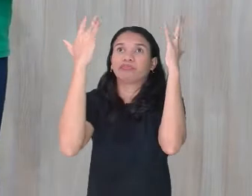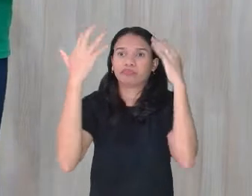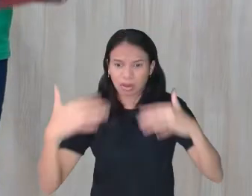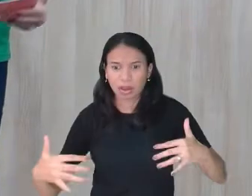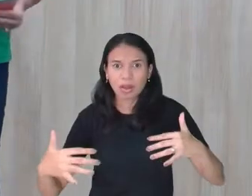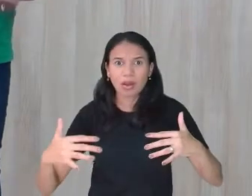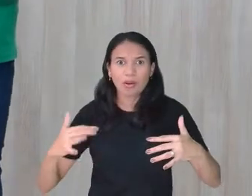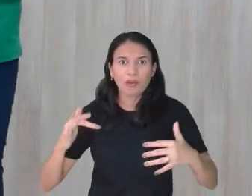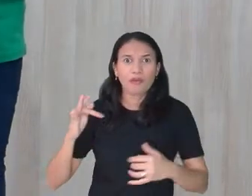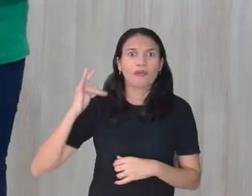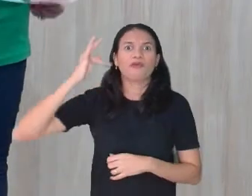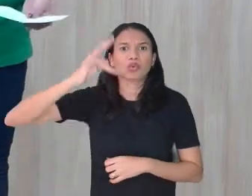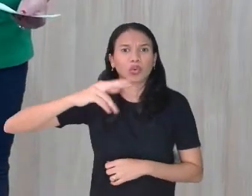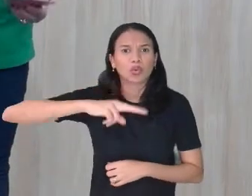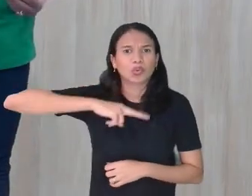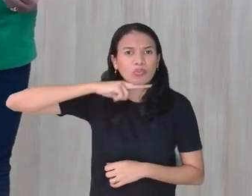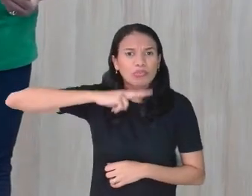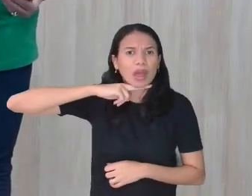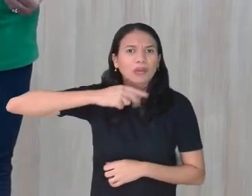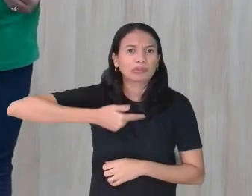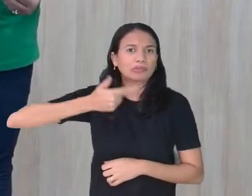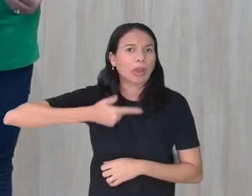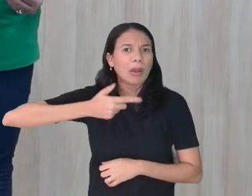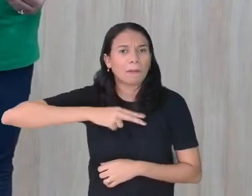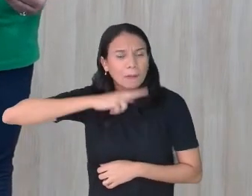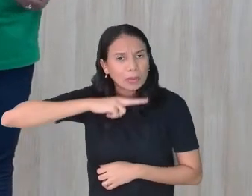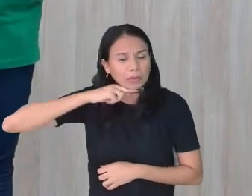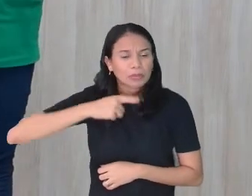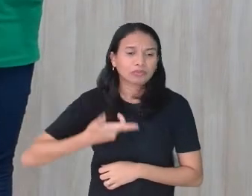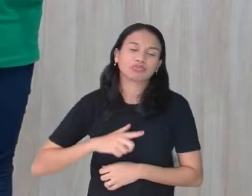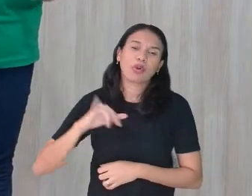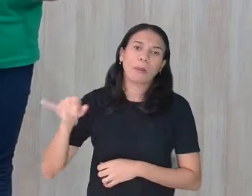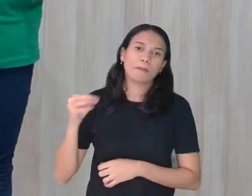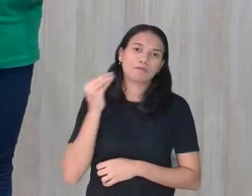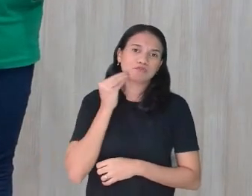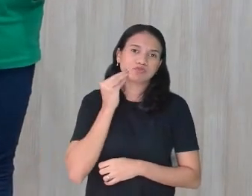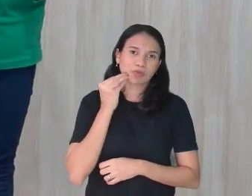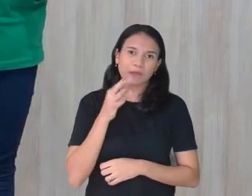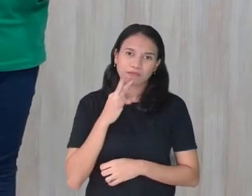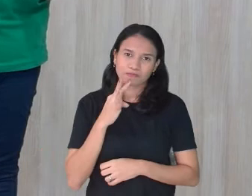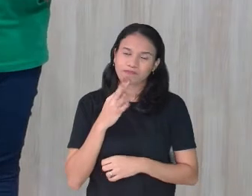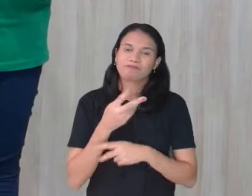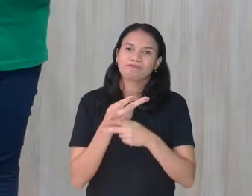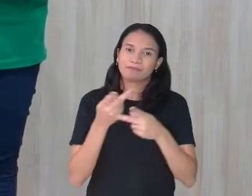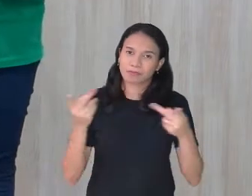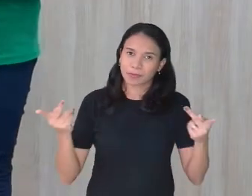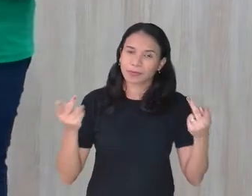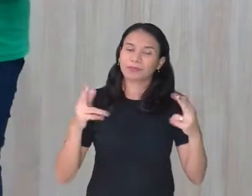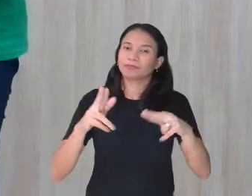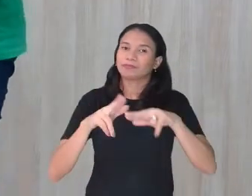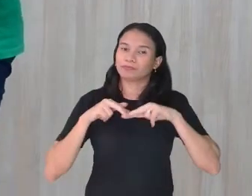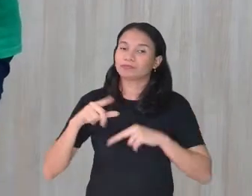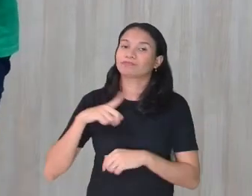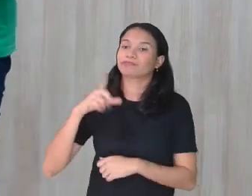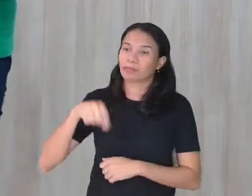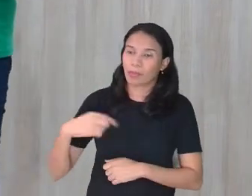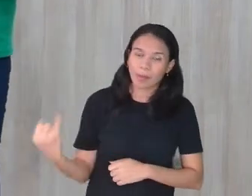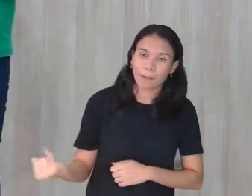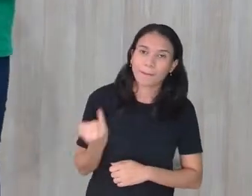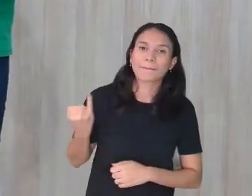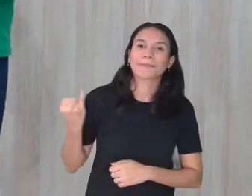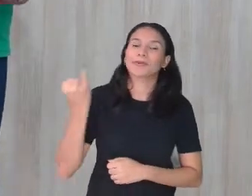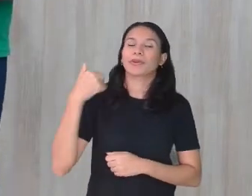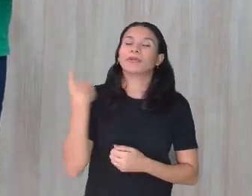e bisnetos, eles poderão não ter a oportunidade. No caso de vocês também. Então, isso aí é muito importante e a